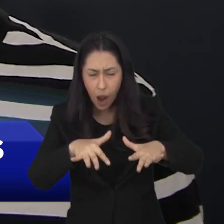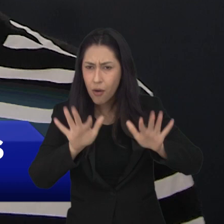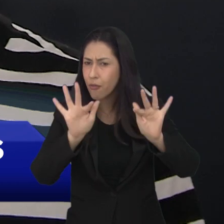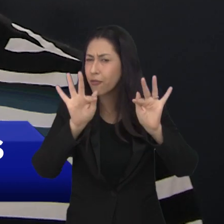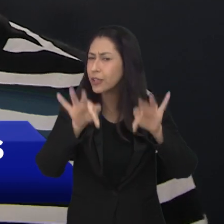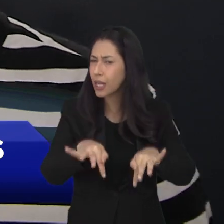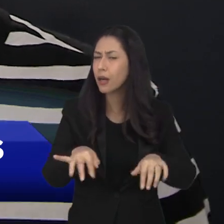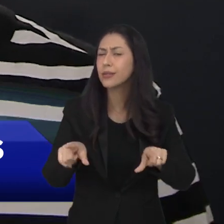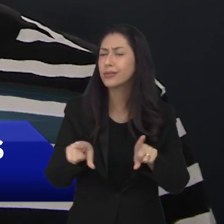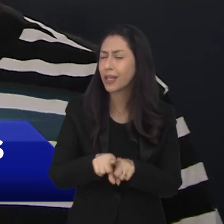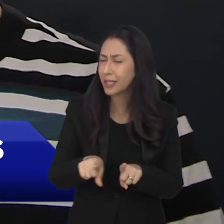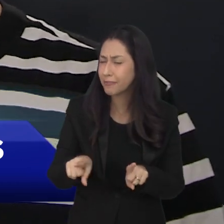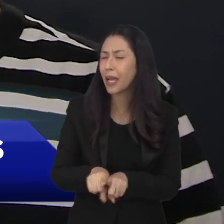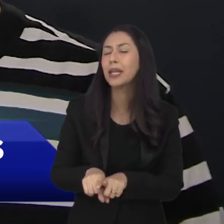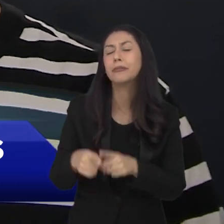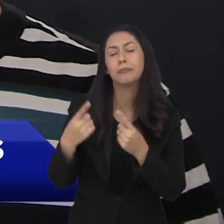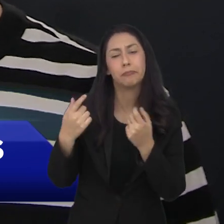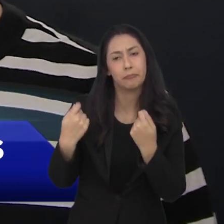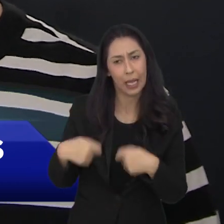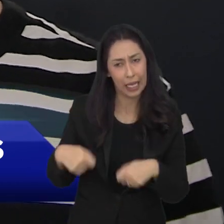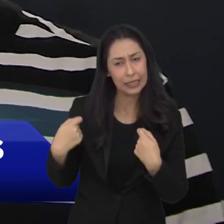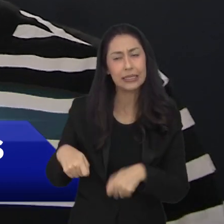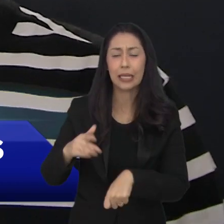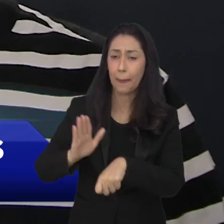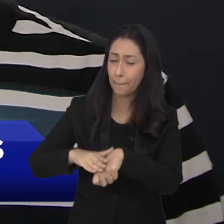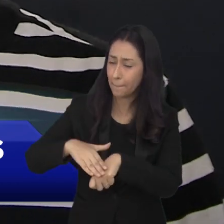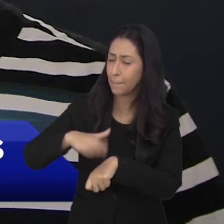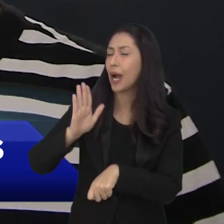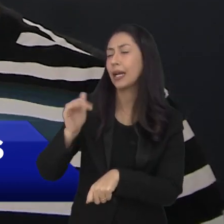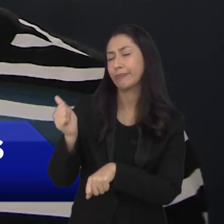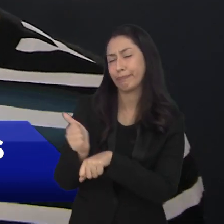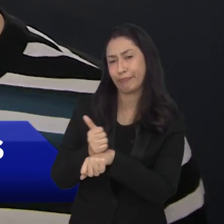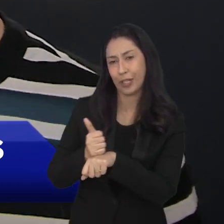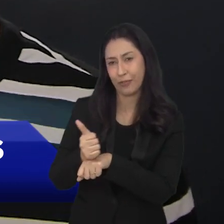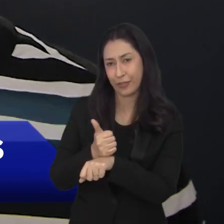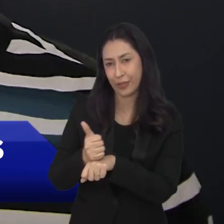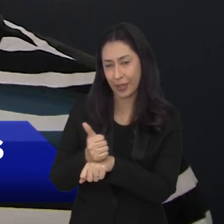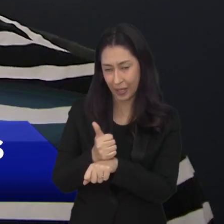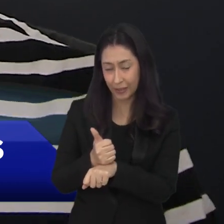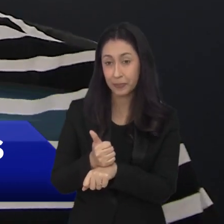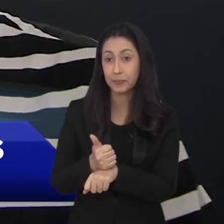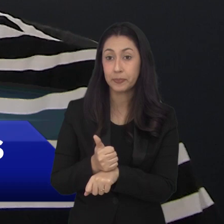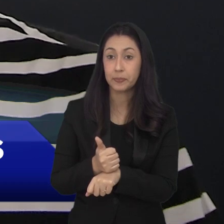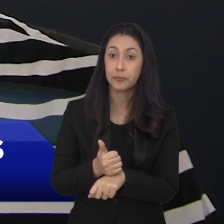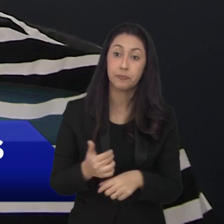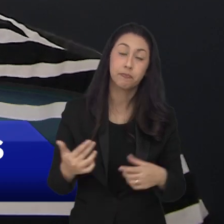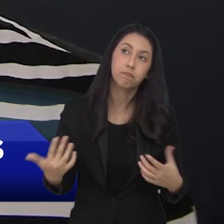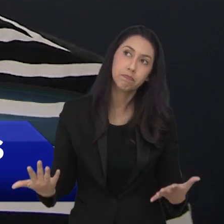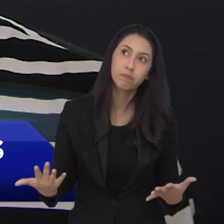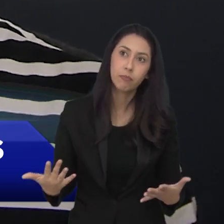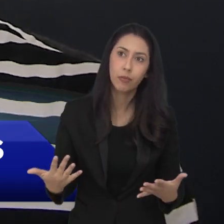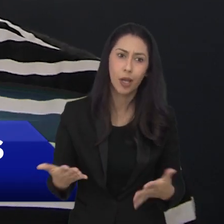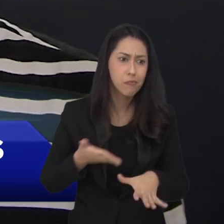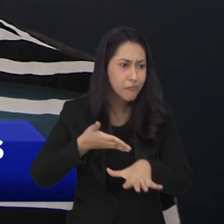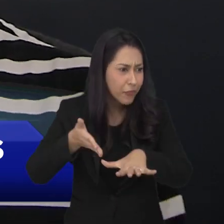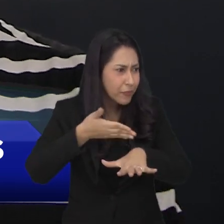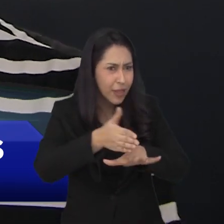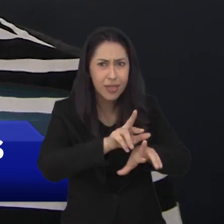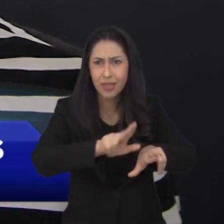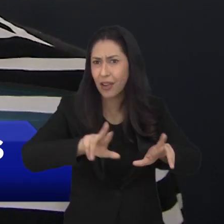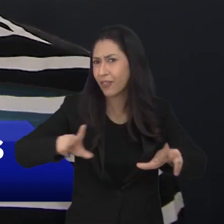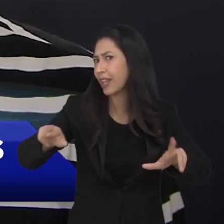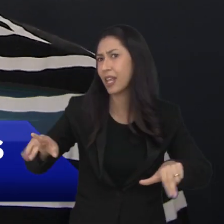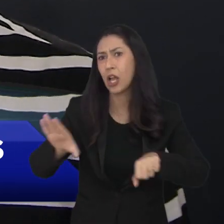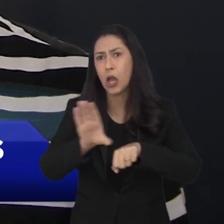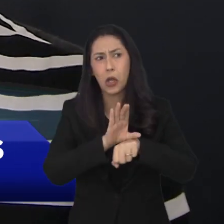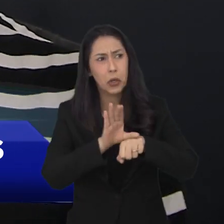final dentro da engine. Então, é algo que também existe essa procura e também tem essa parte de faculdade realmente de programação. E as áreas